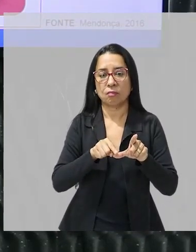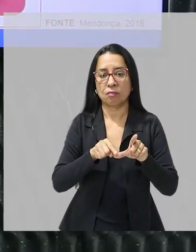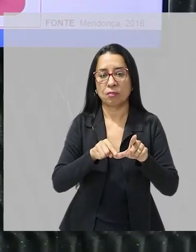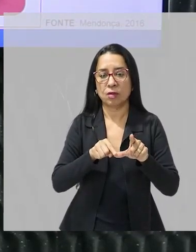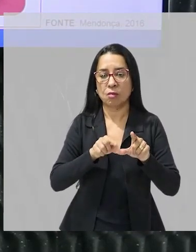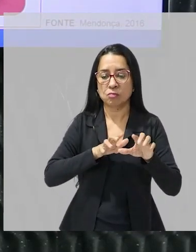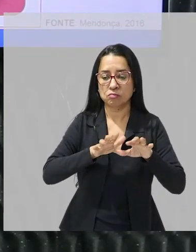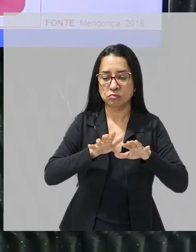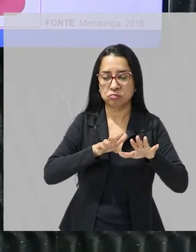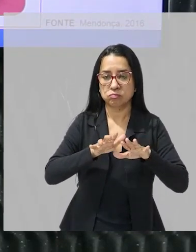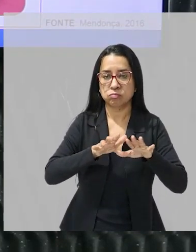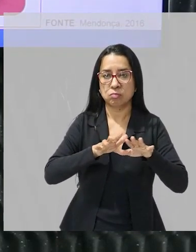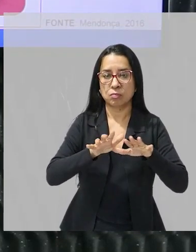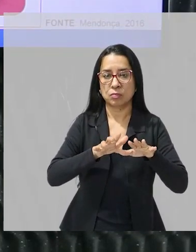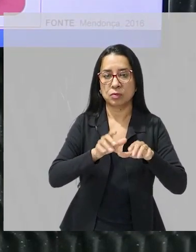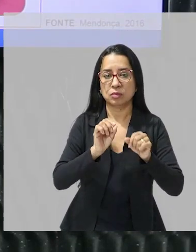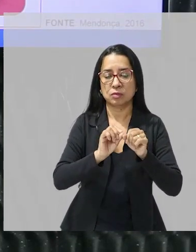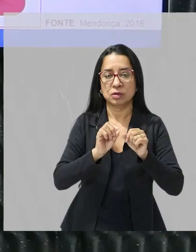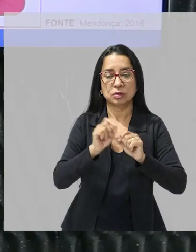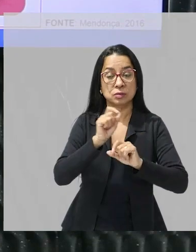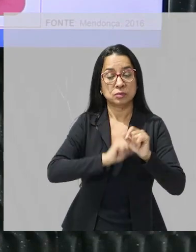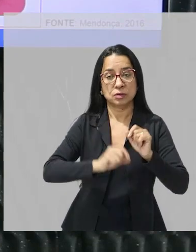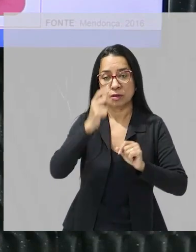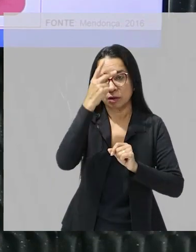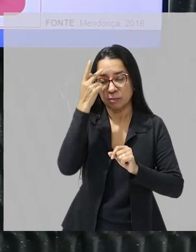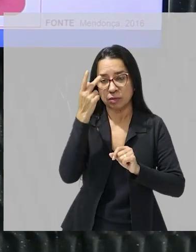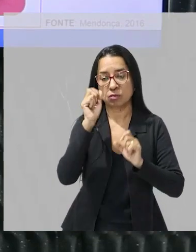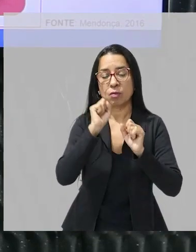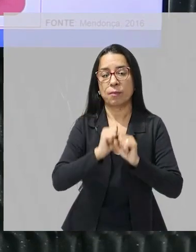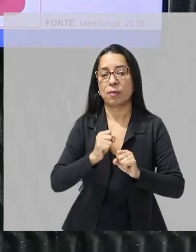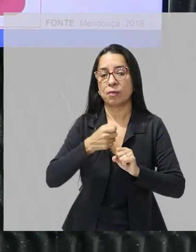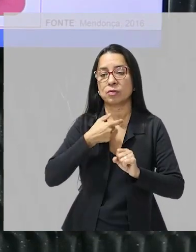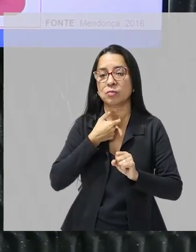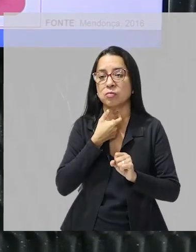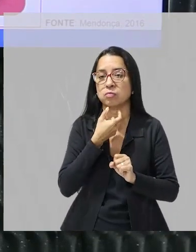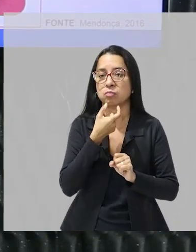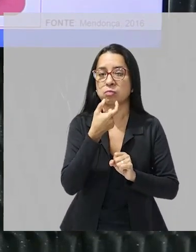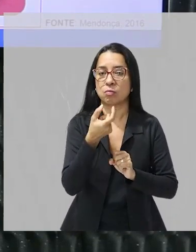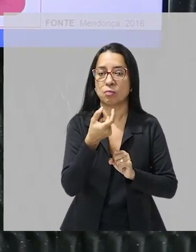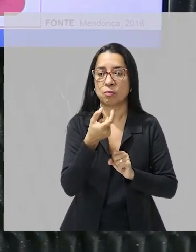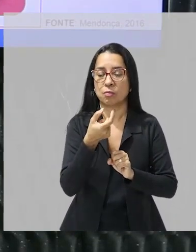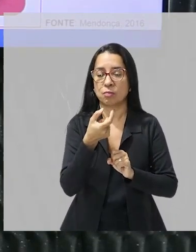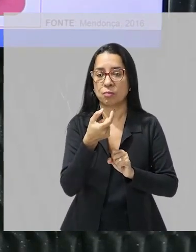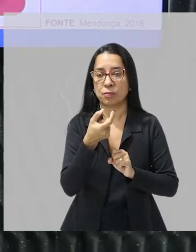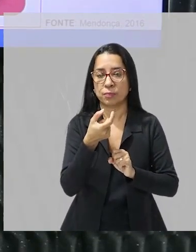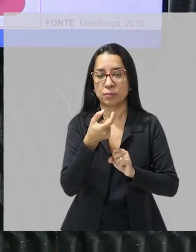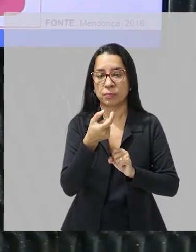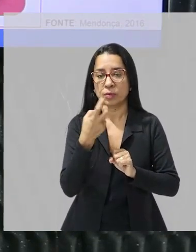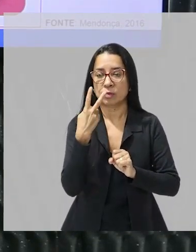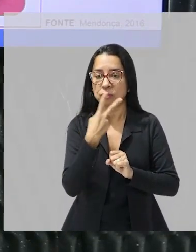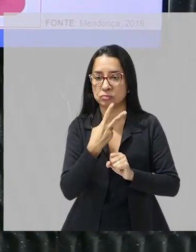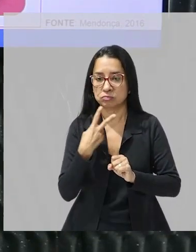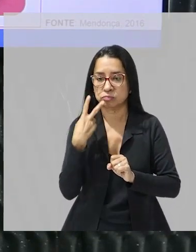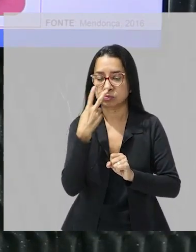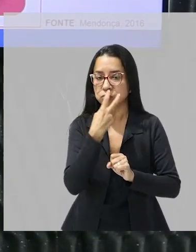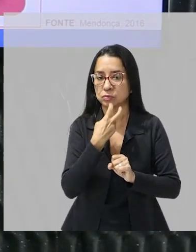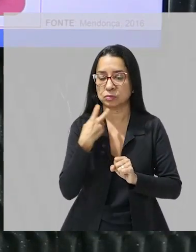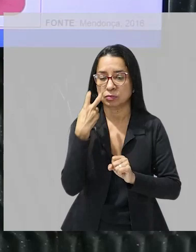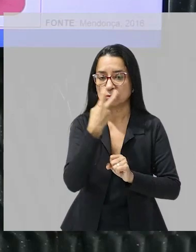aí fazendo com que o indivíduo possa emitir o som da voz, por exemplo, tá? E os tons desses sons, eles